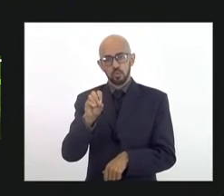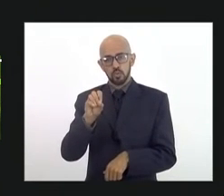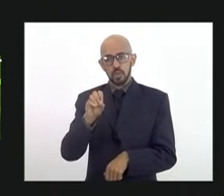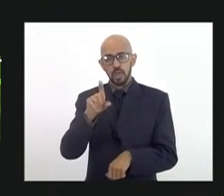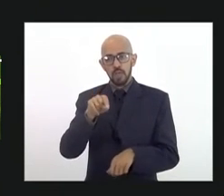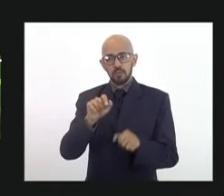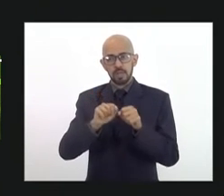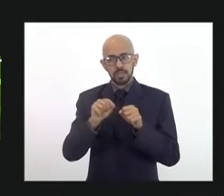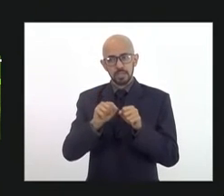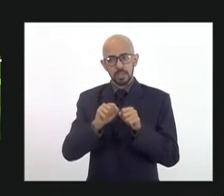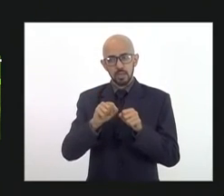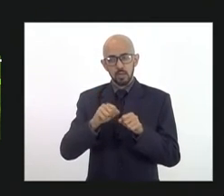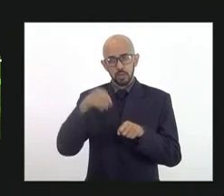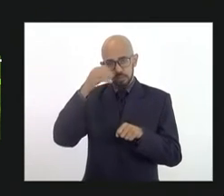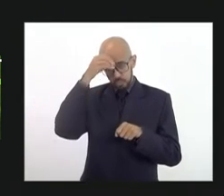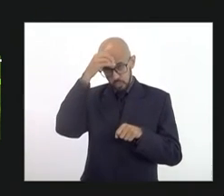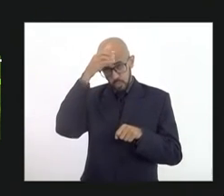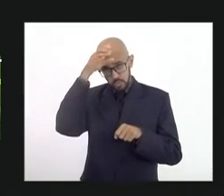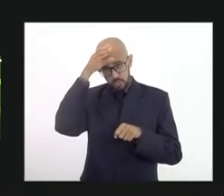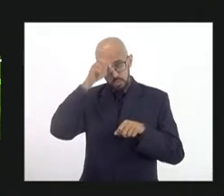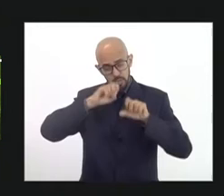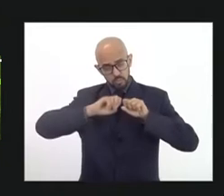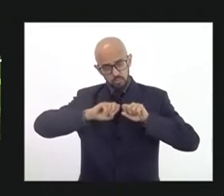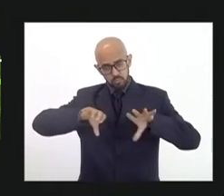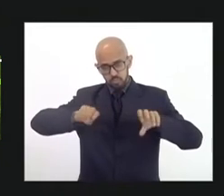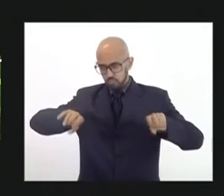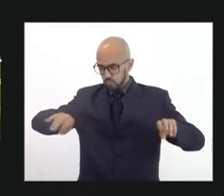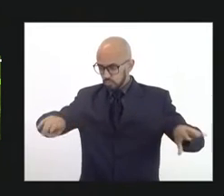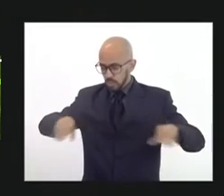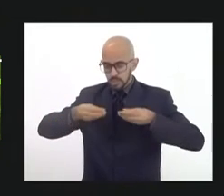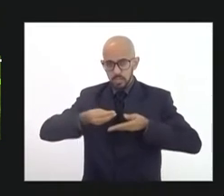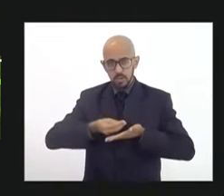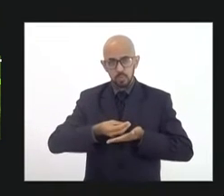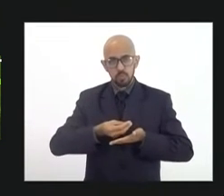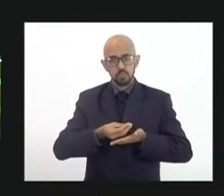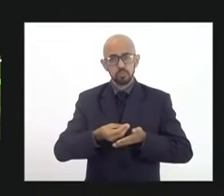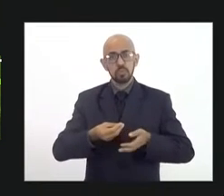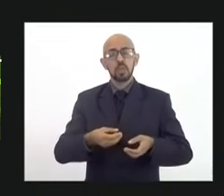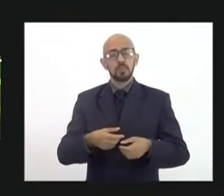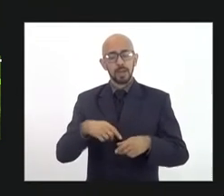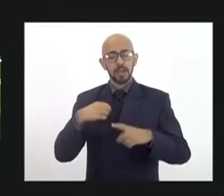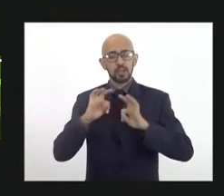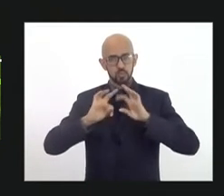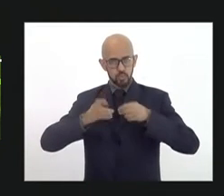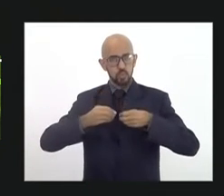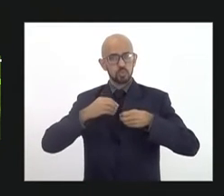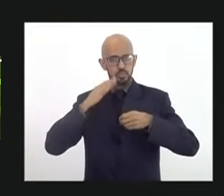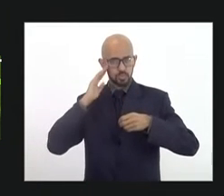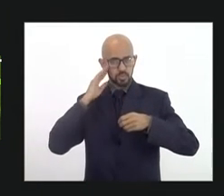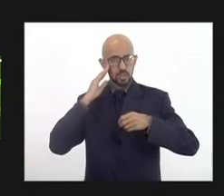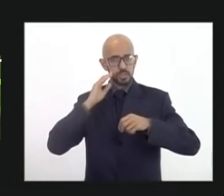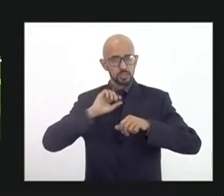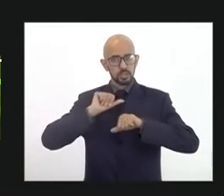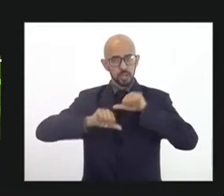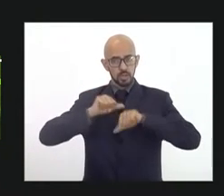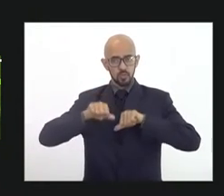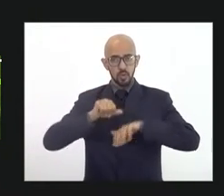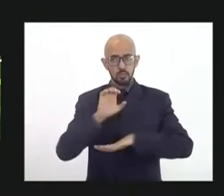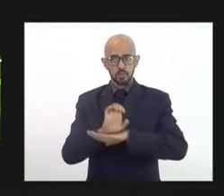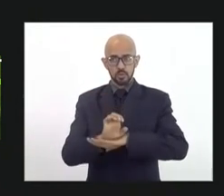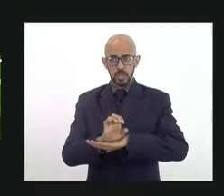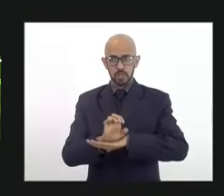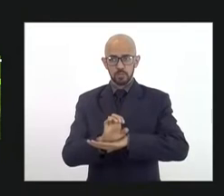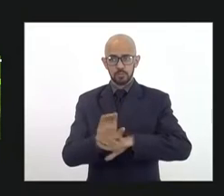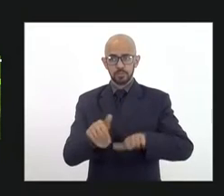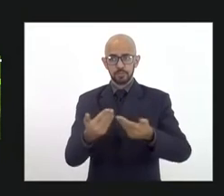conhecimento derive-se para que o nosso estado se transforme. Então, em relação ao hub de gás na Baixada, que é uma